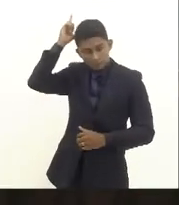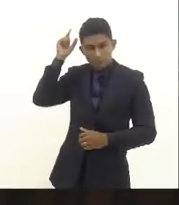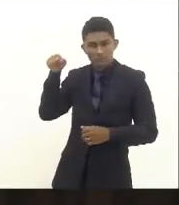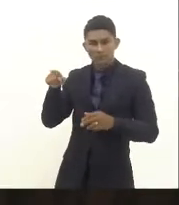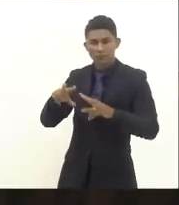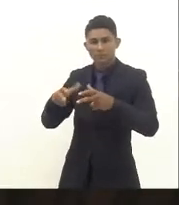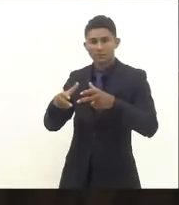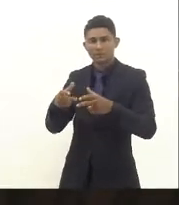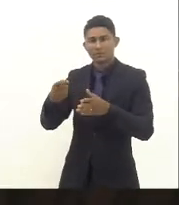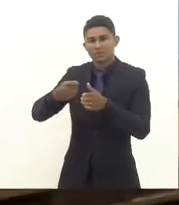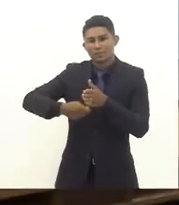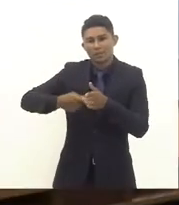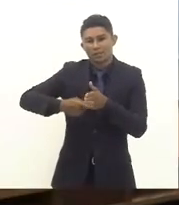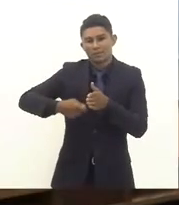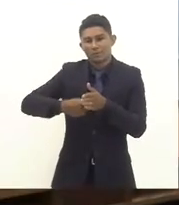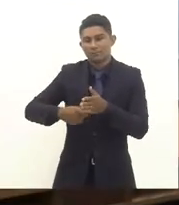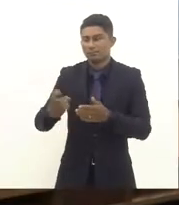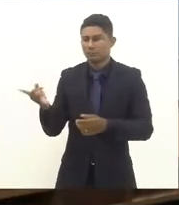comissão de tributação